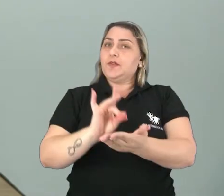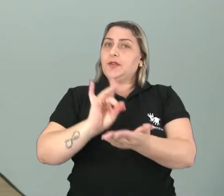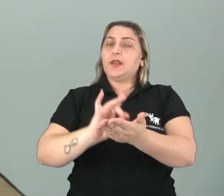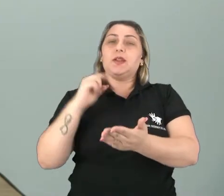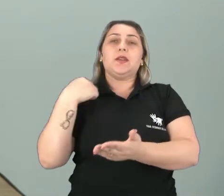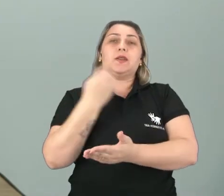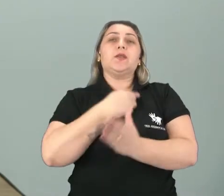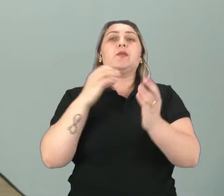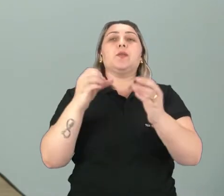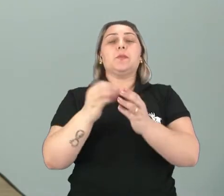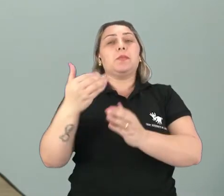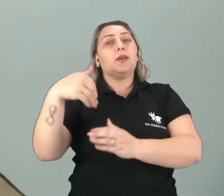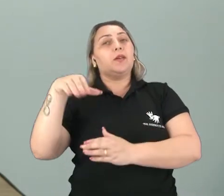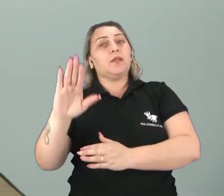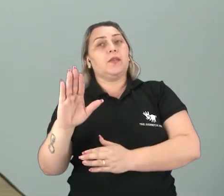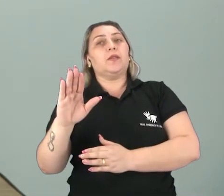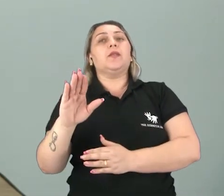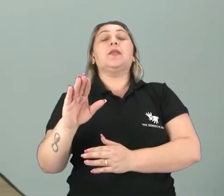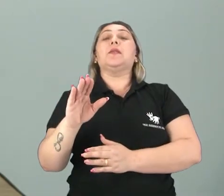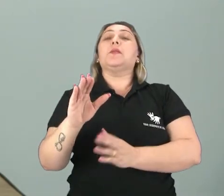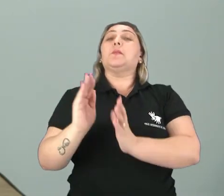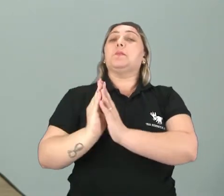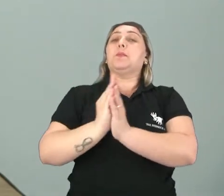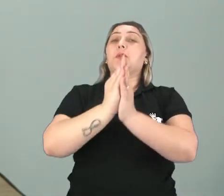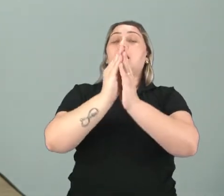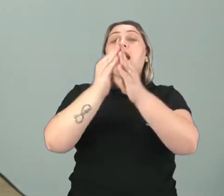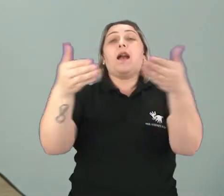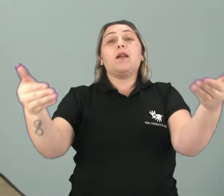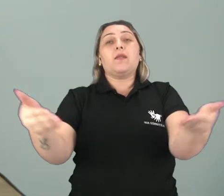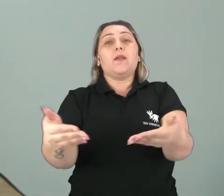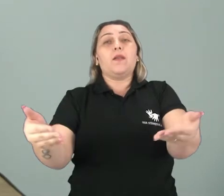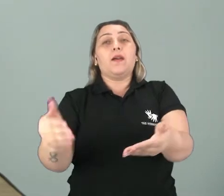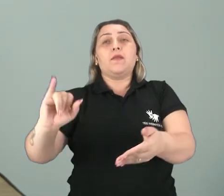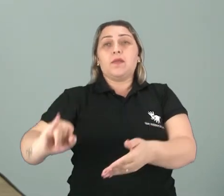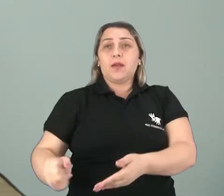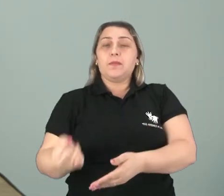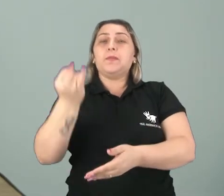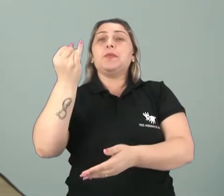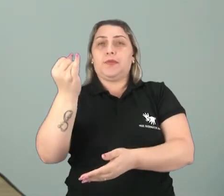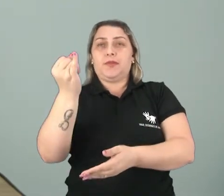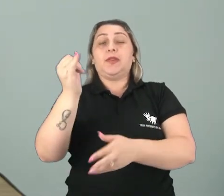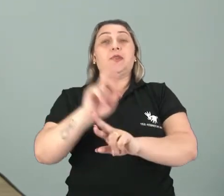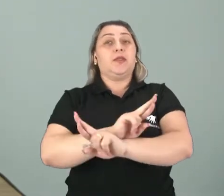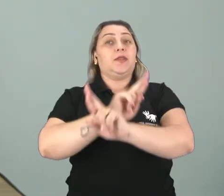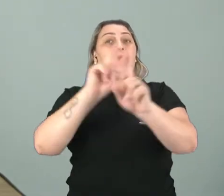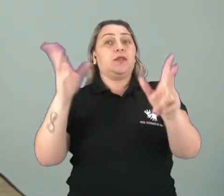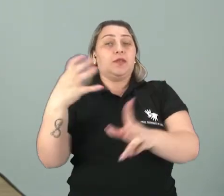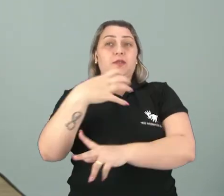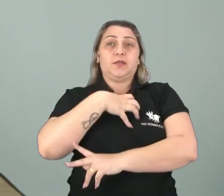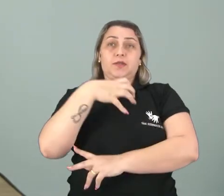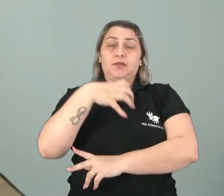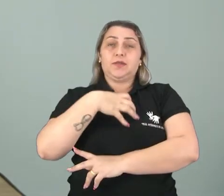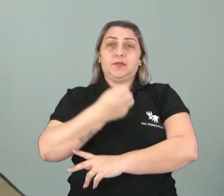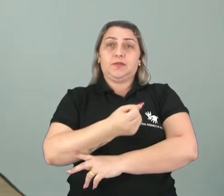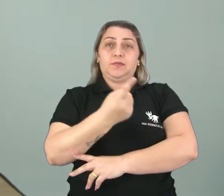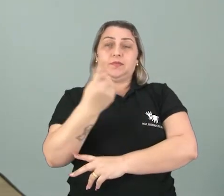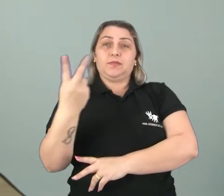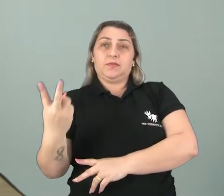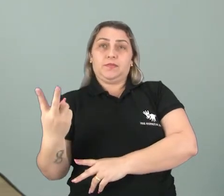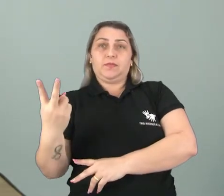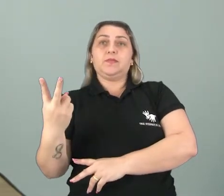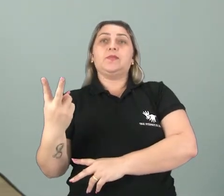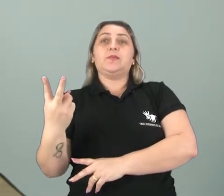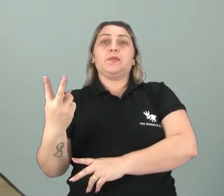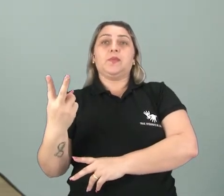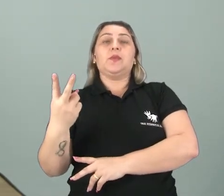a nossa coleção maior é a coleção de bonecos. Agora, vamos aproveitar essas diferentes formas de contagem e vamos